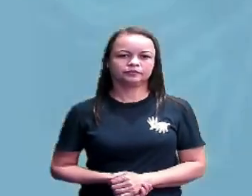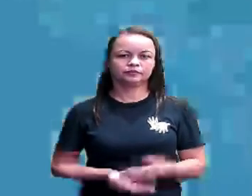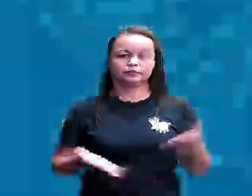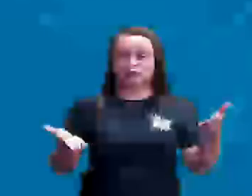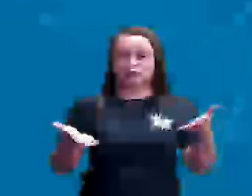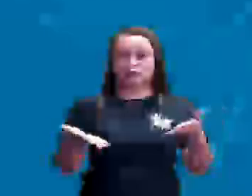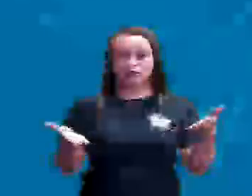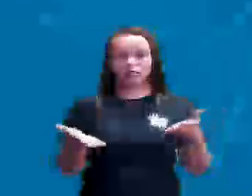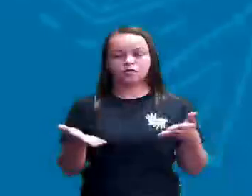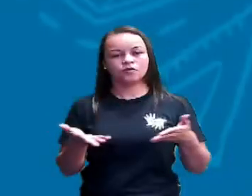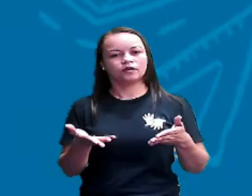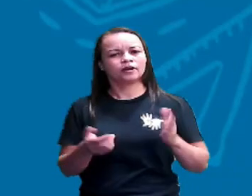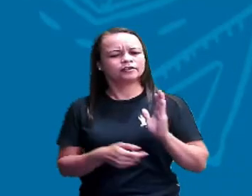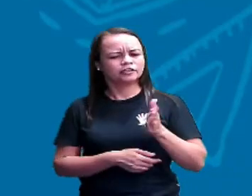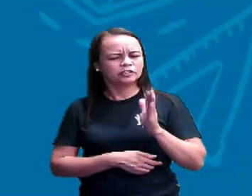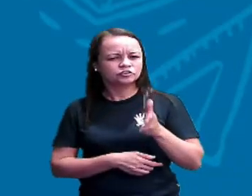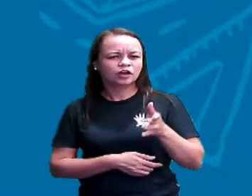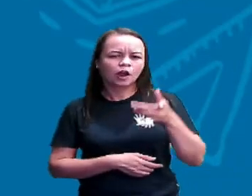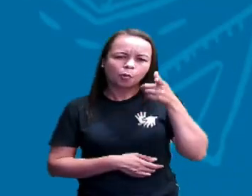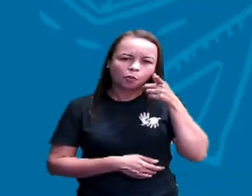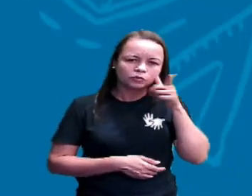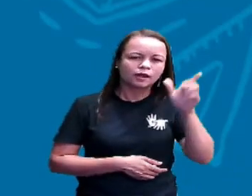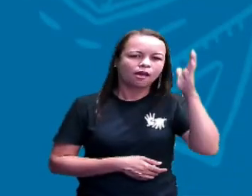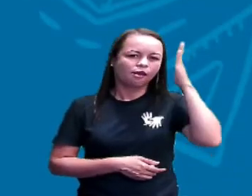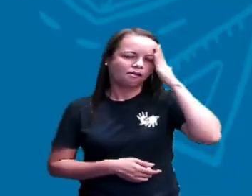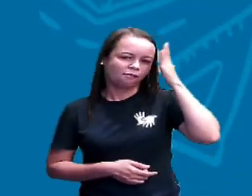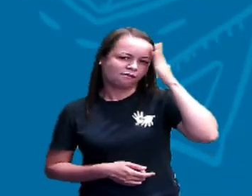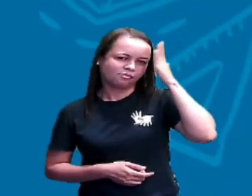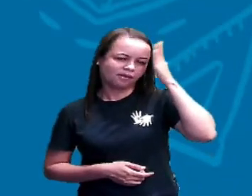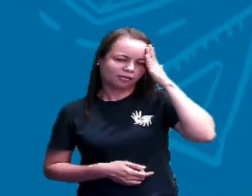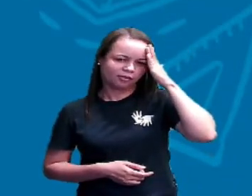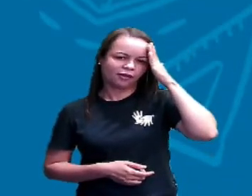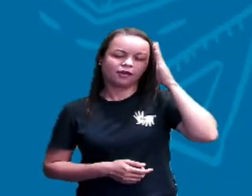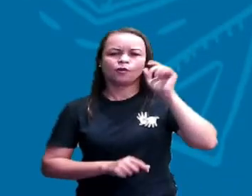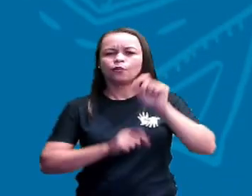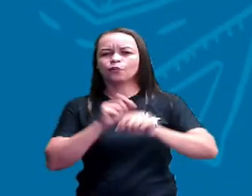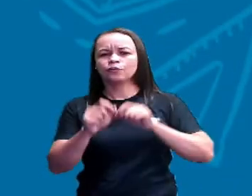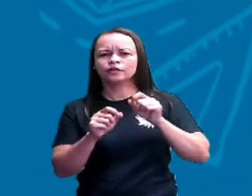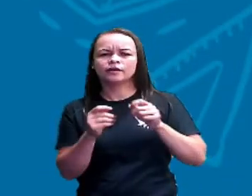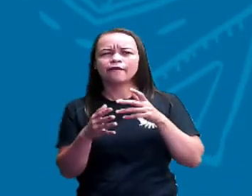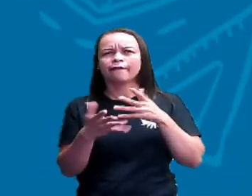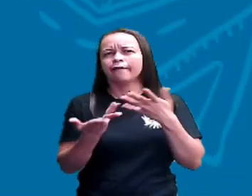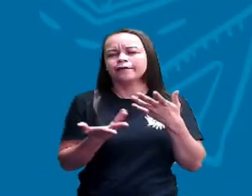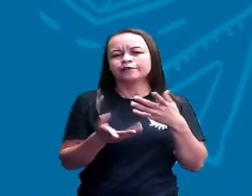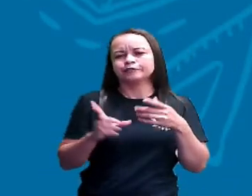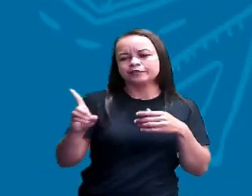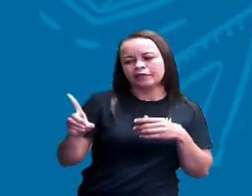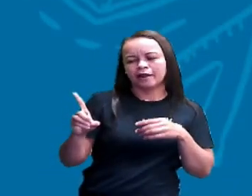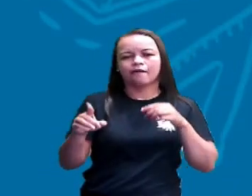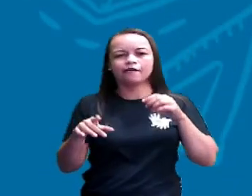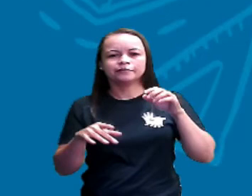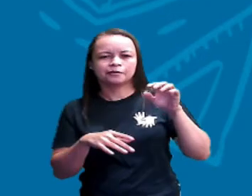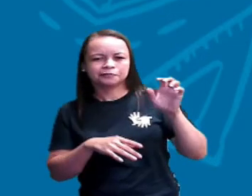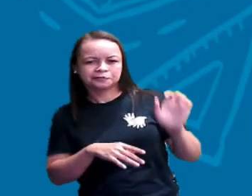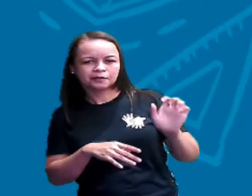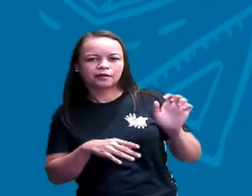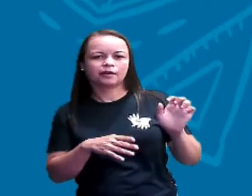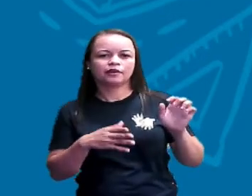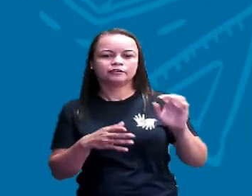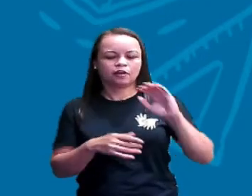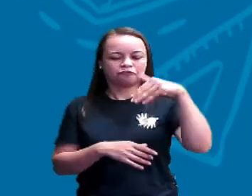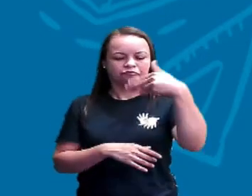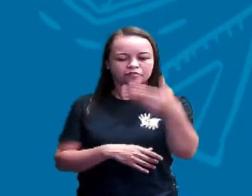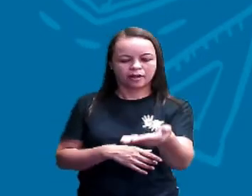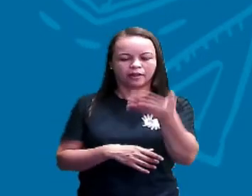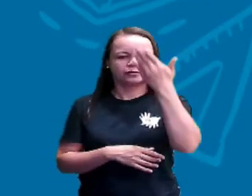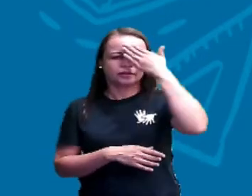a gente já consegue entender o que é direita, esquerda,